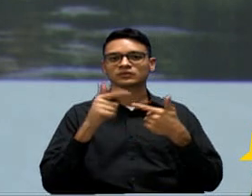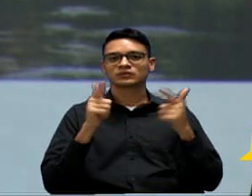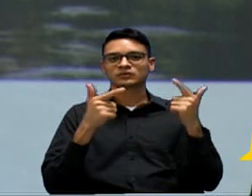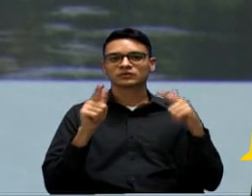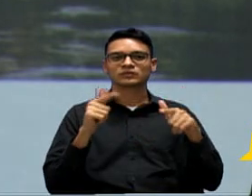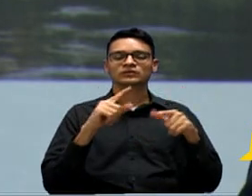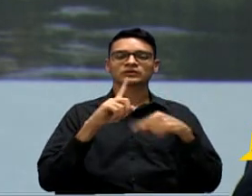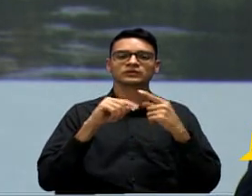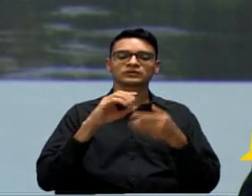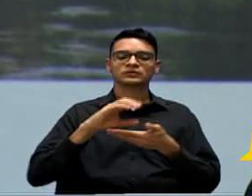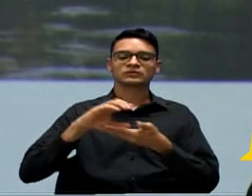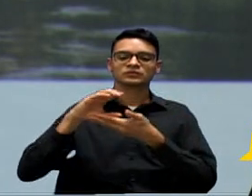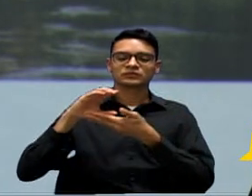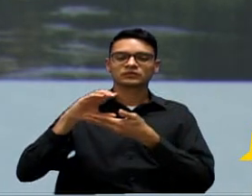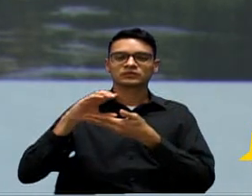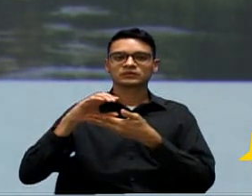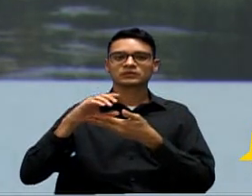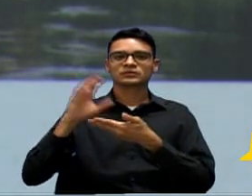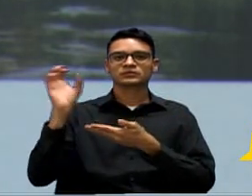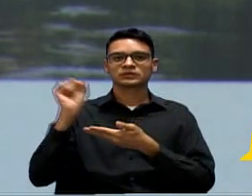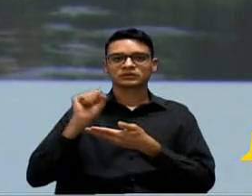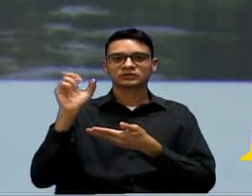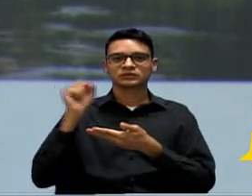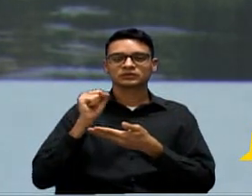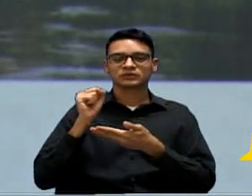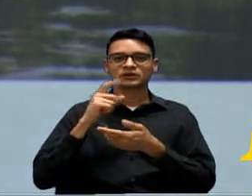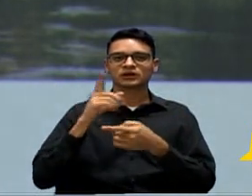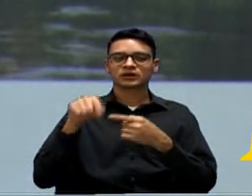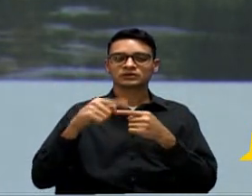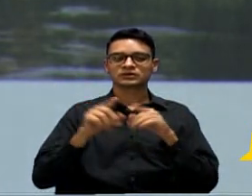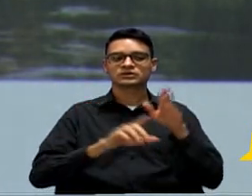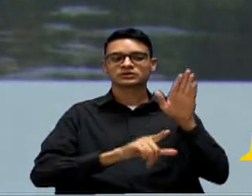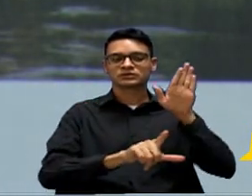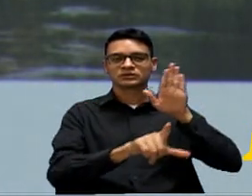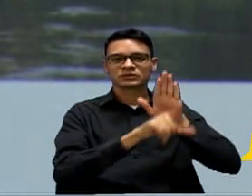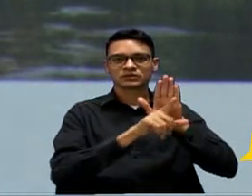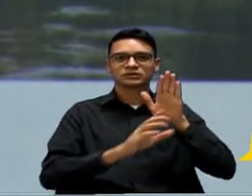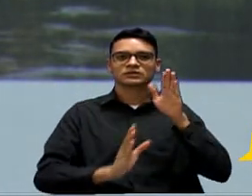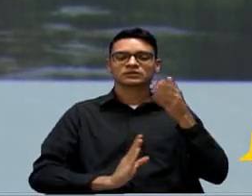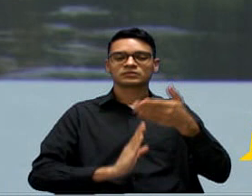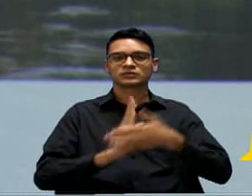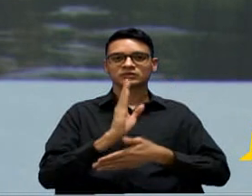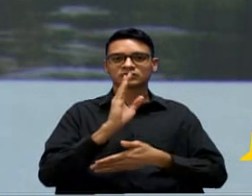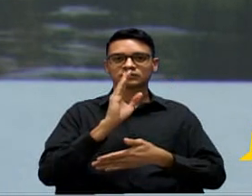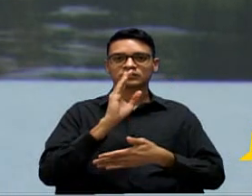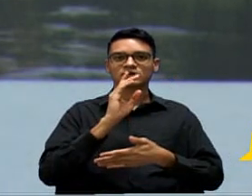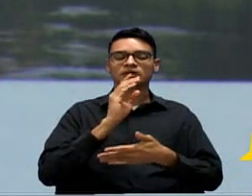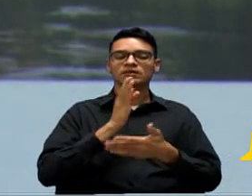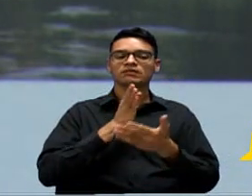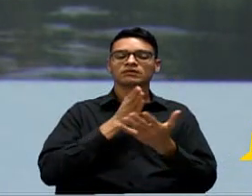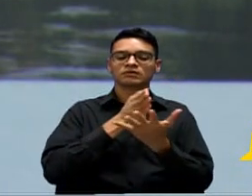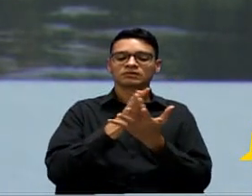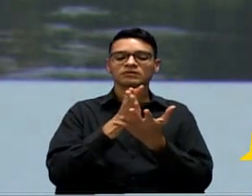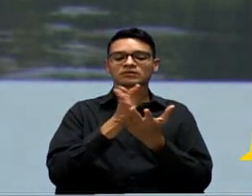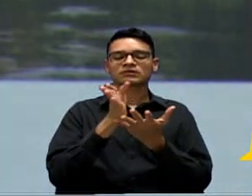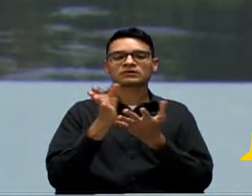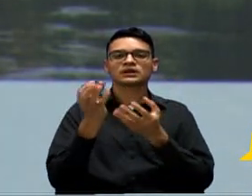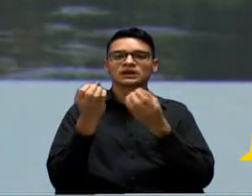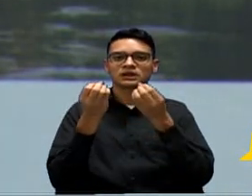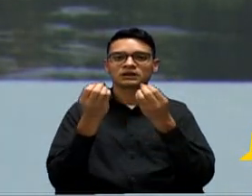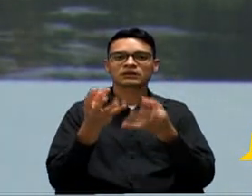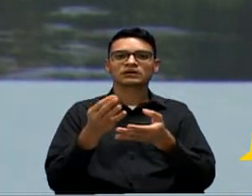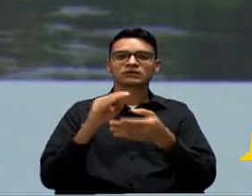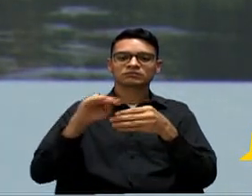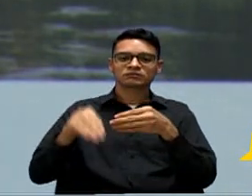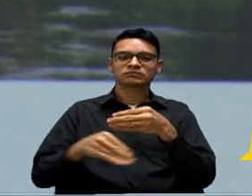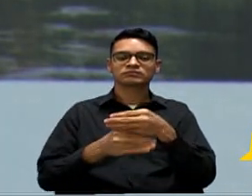sua aposentadoria, nós aprovamos uma lei dando a possibilidade dessa complementação,